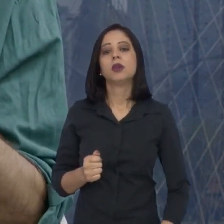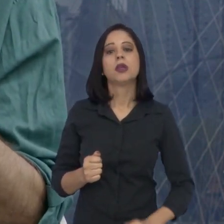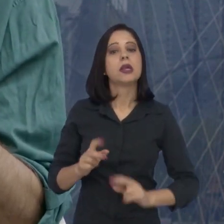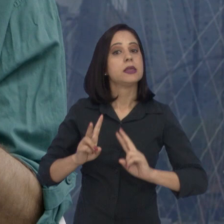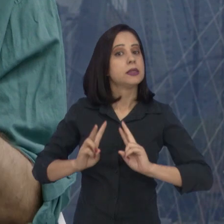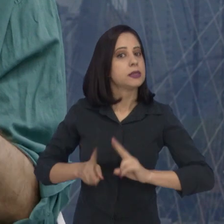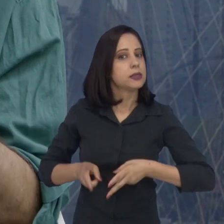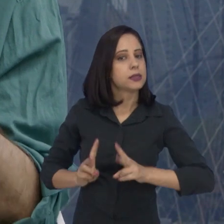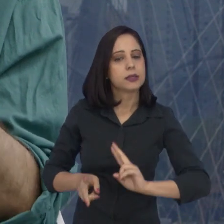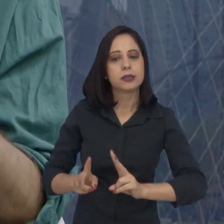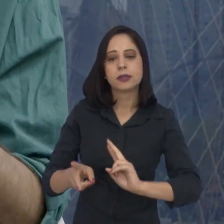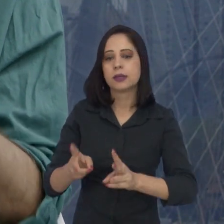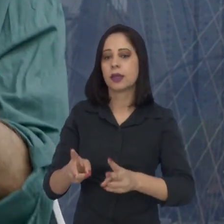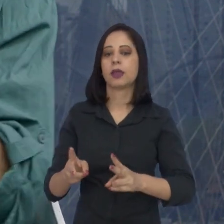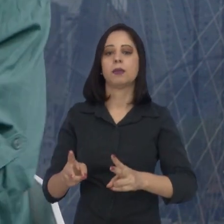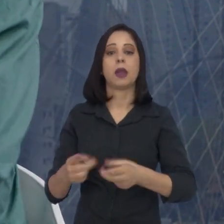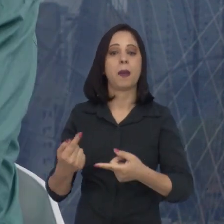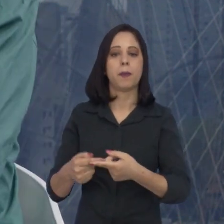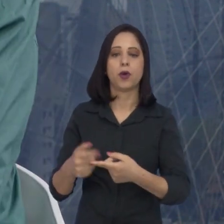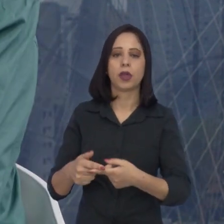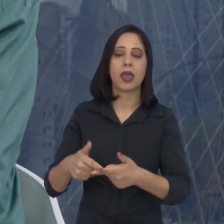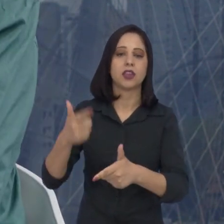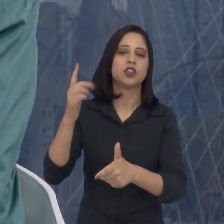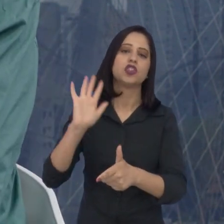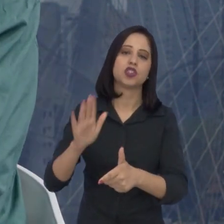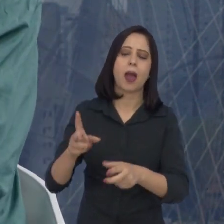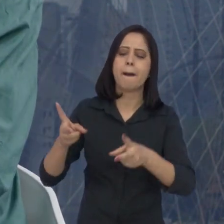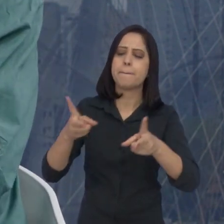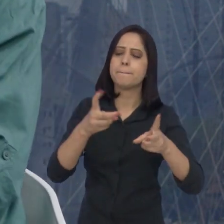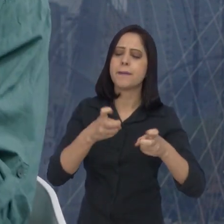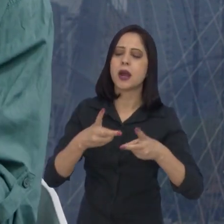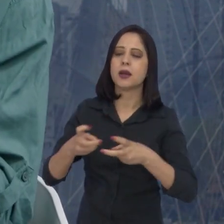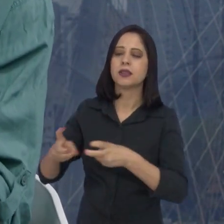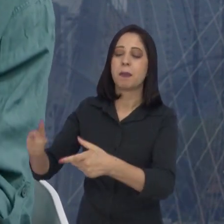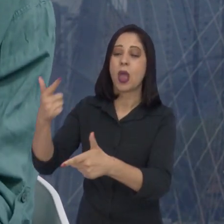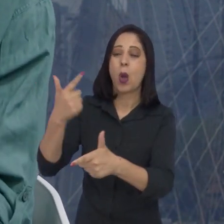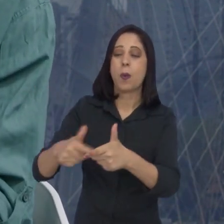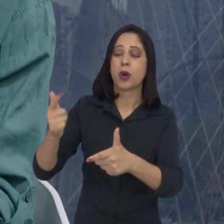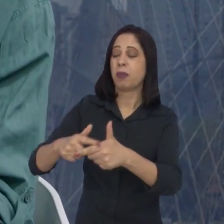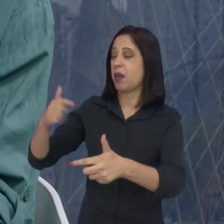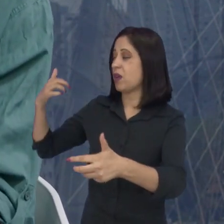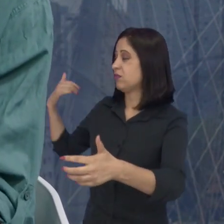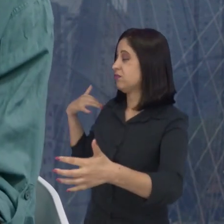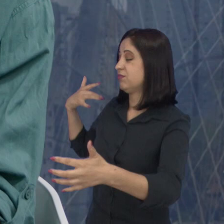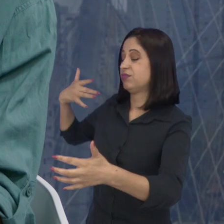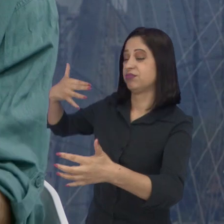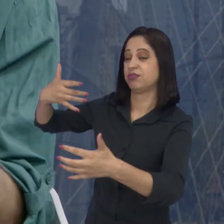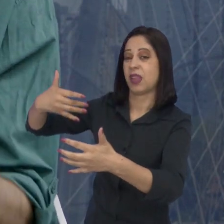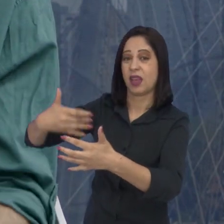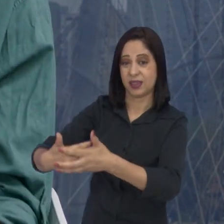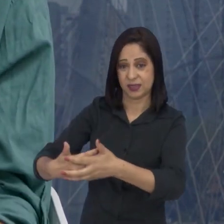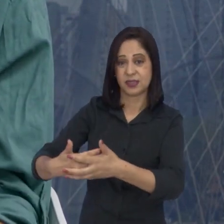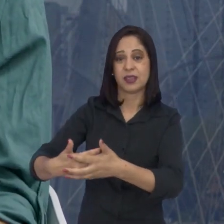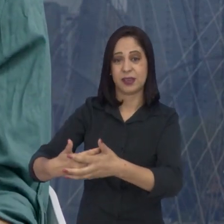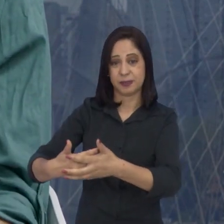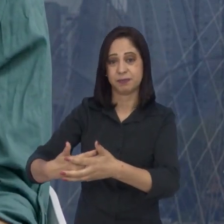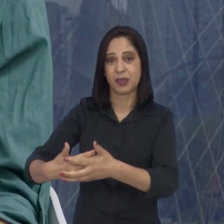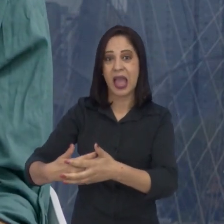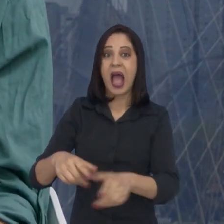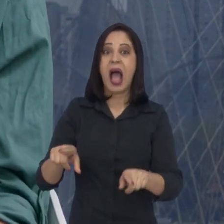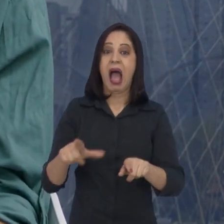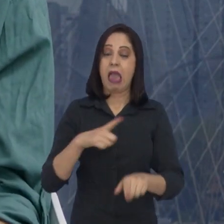todo o histórico de programas habitacionais no Brasil é que por causa do preço da terra, que aí envolve a